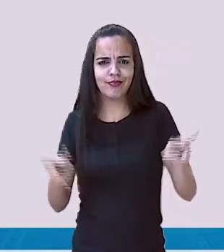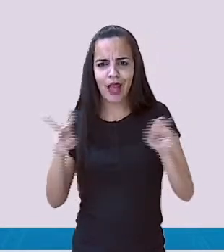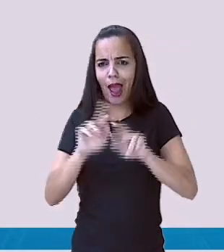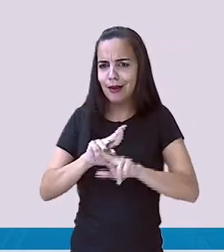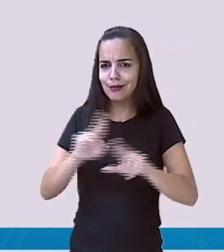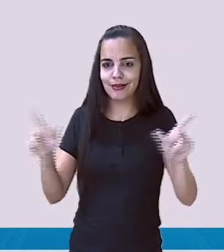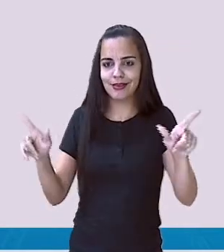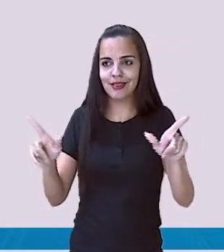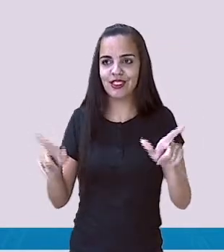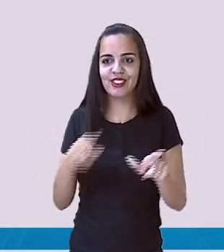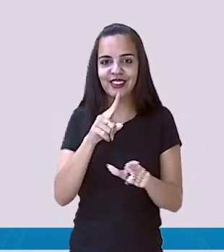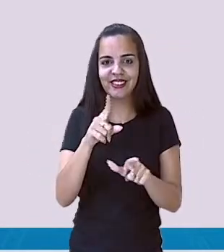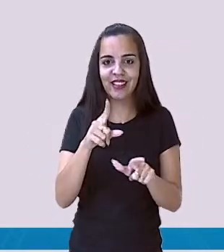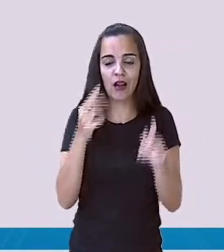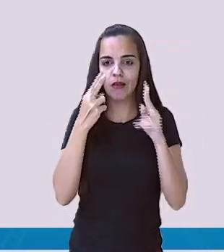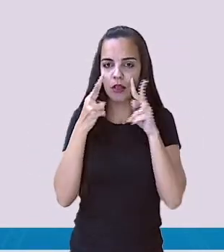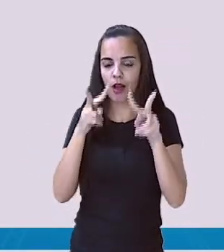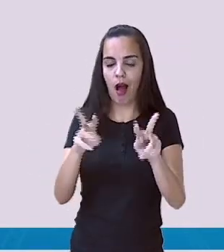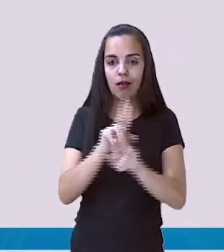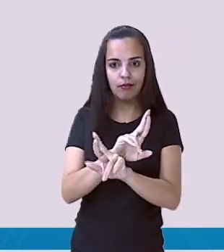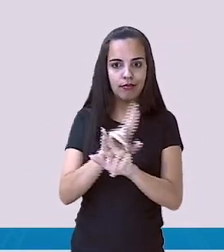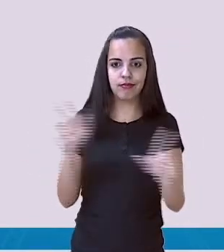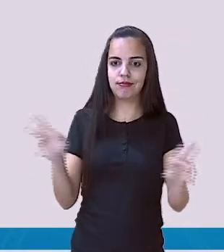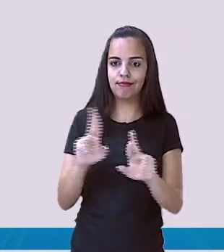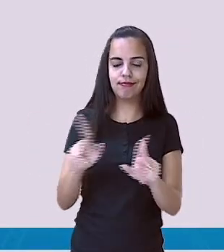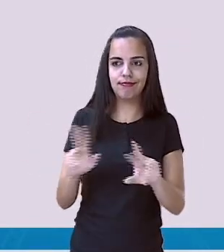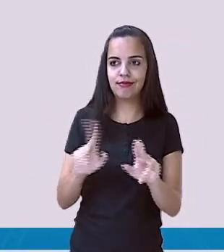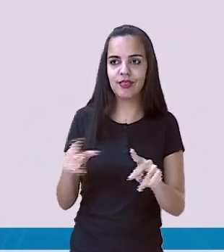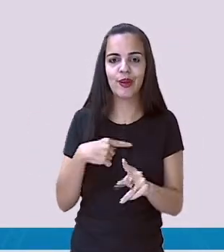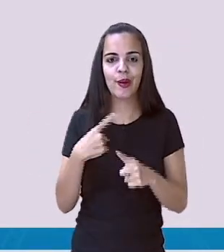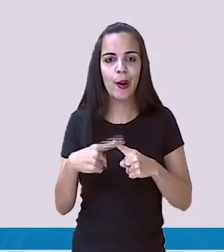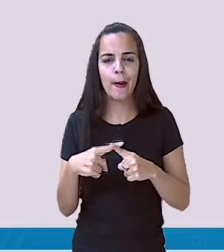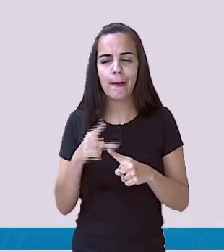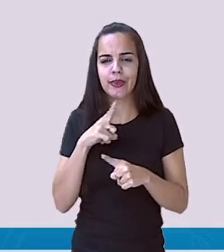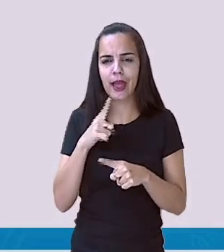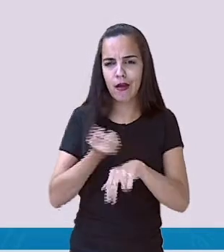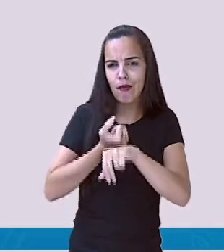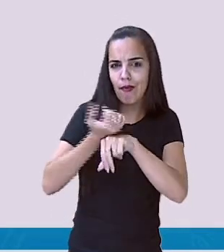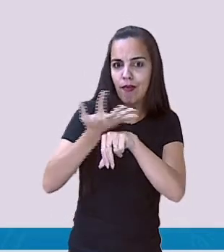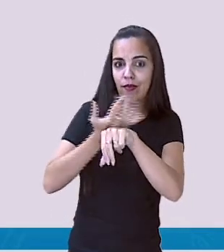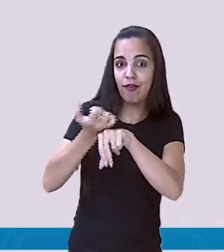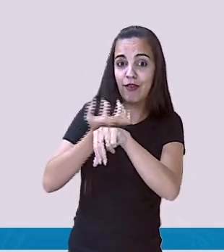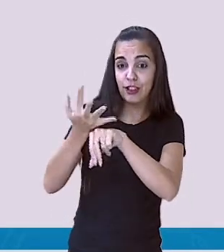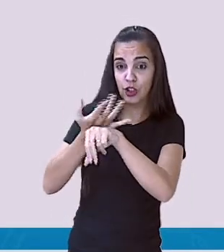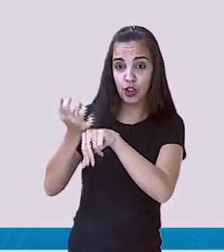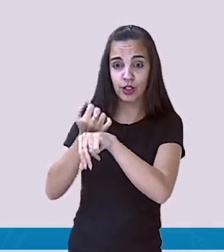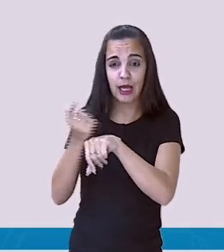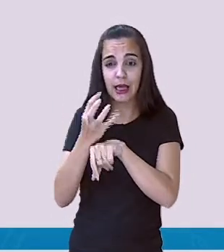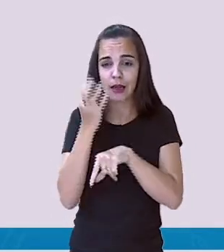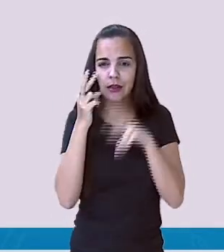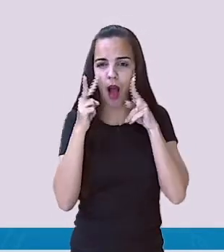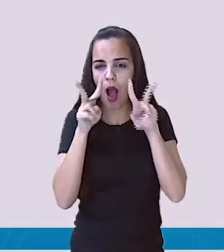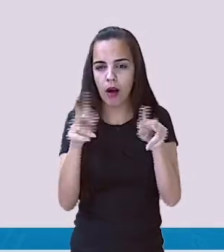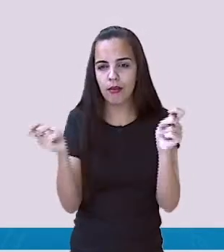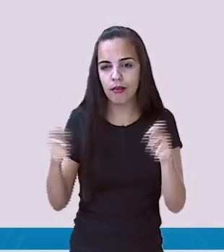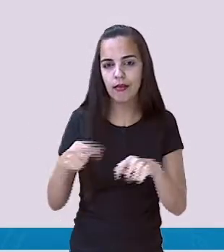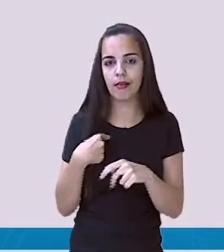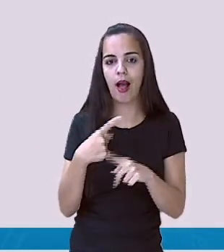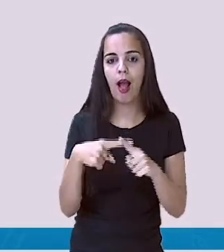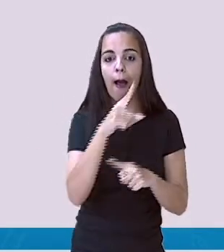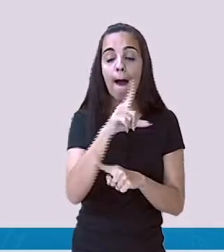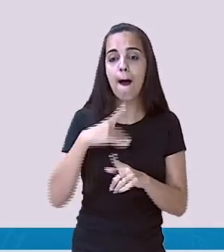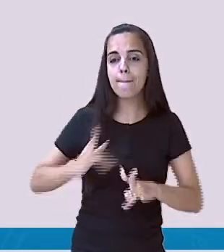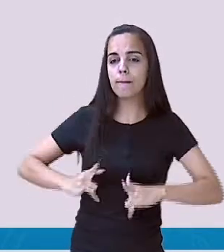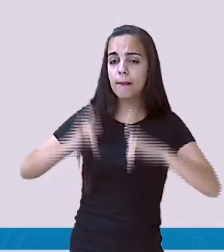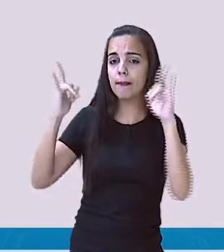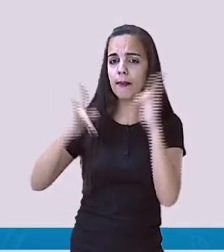diferentes. A gente tem mais vegetação, a gente tem pouquíssimos prédios, né? As casas são mais baixas.